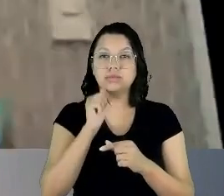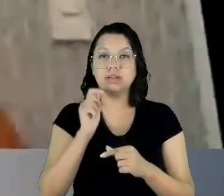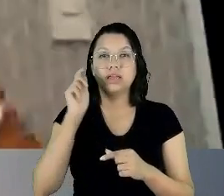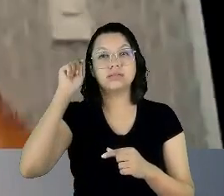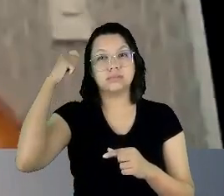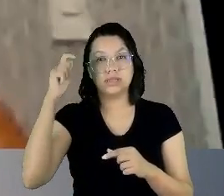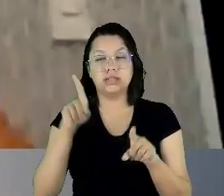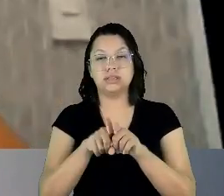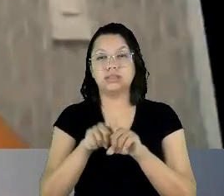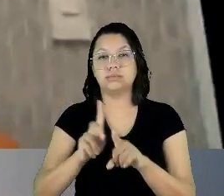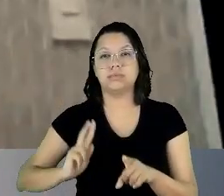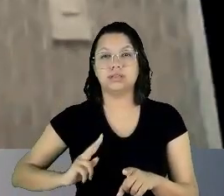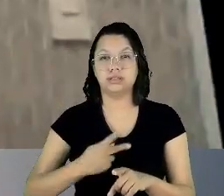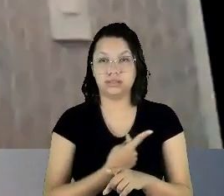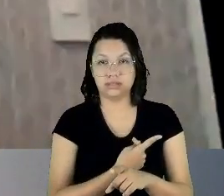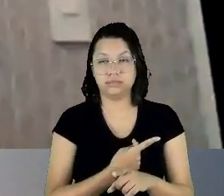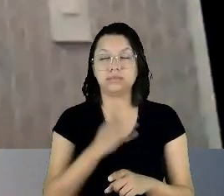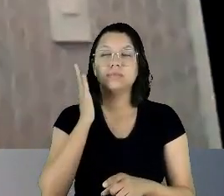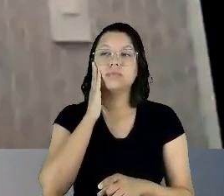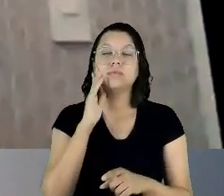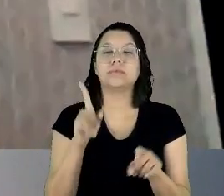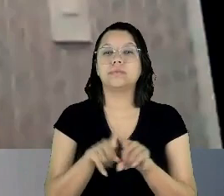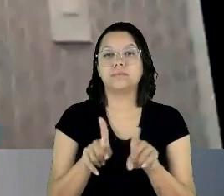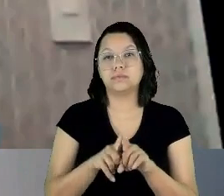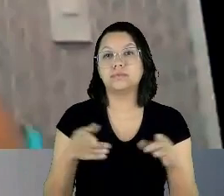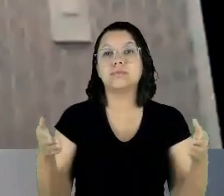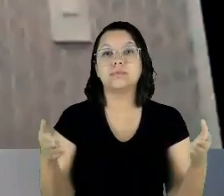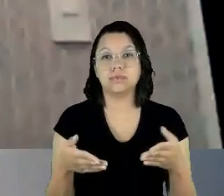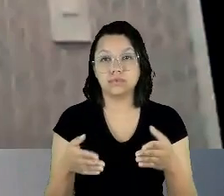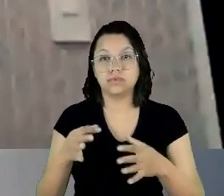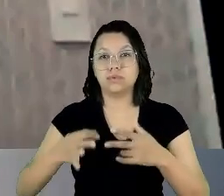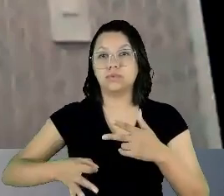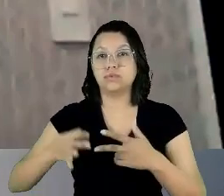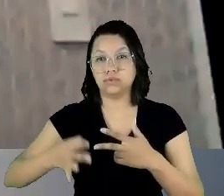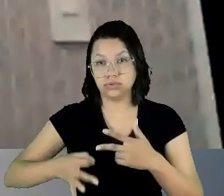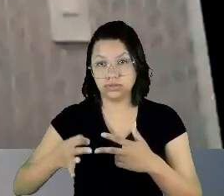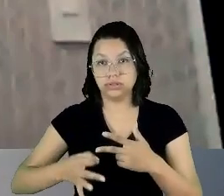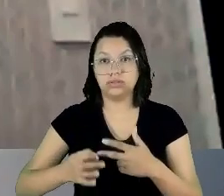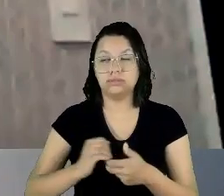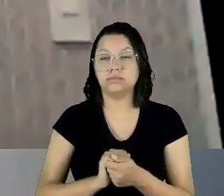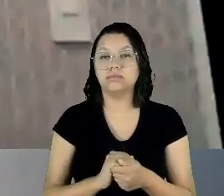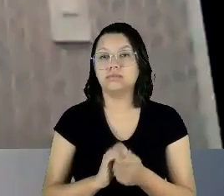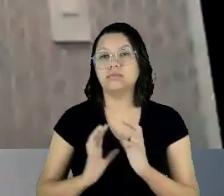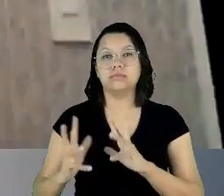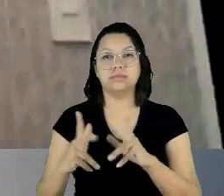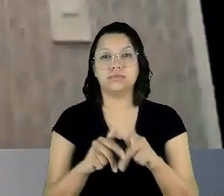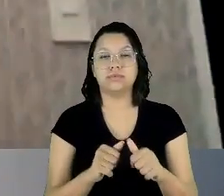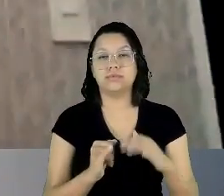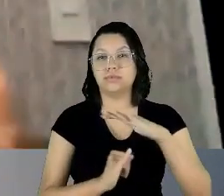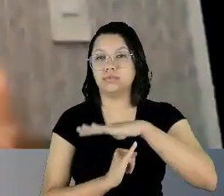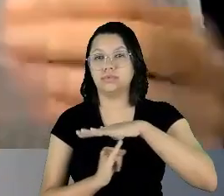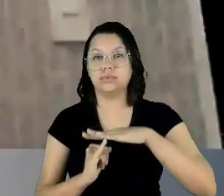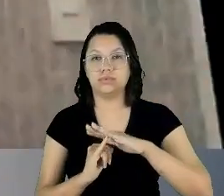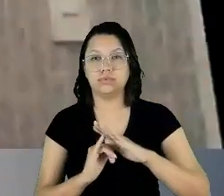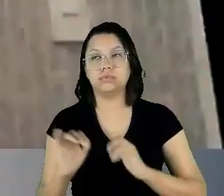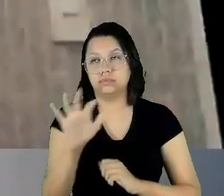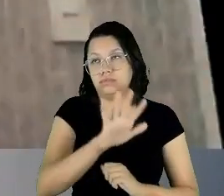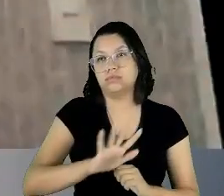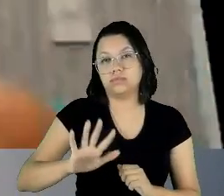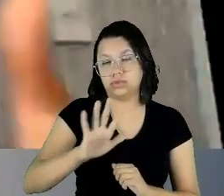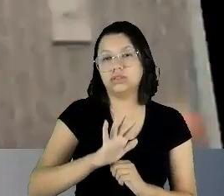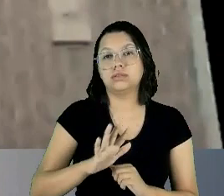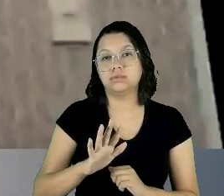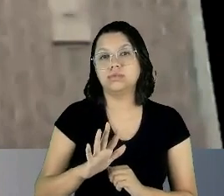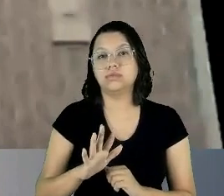mulheres negras. É a gente saber também que o judiciário e todas as instituições, de um modo geral, né,